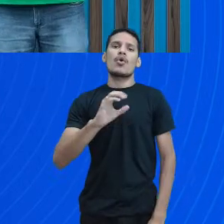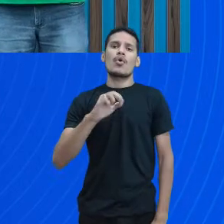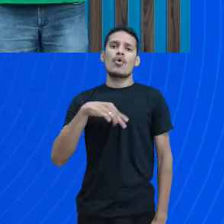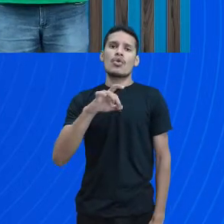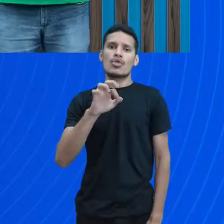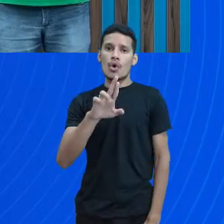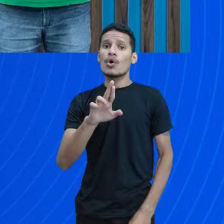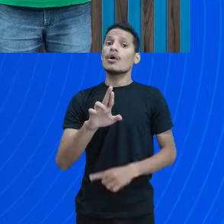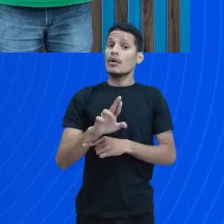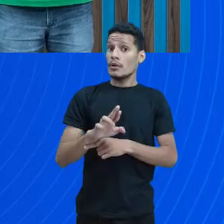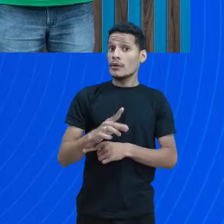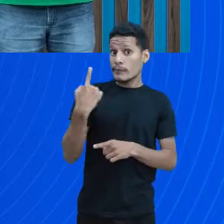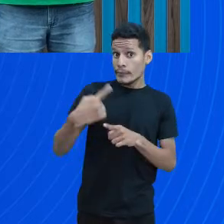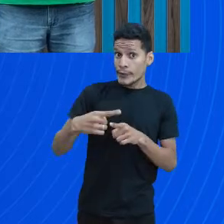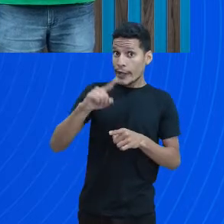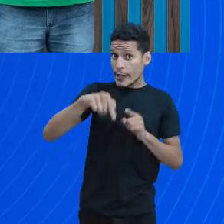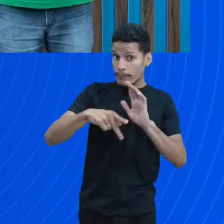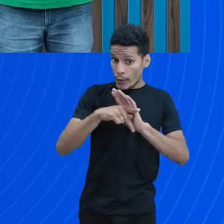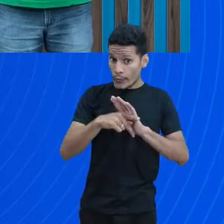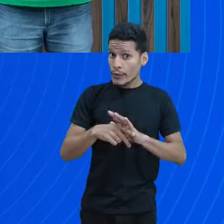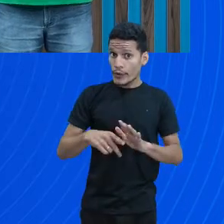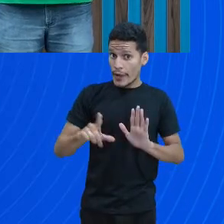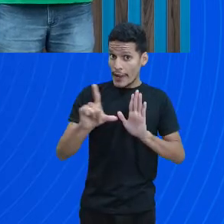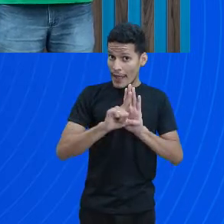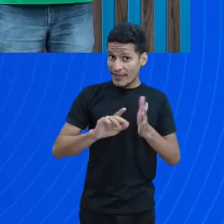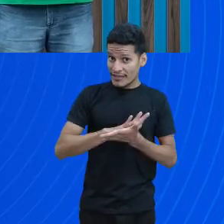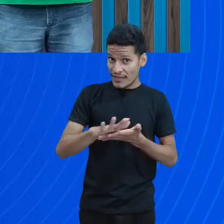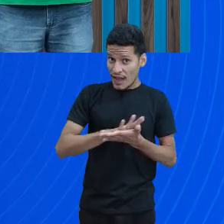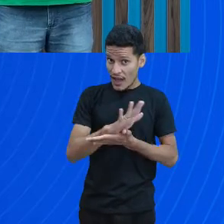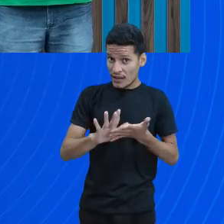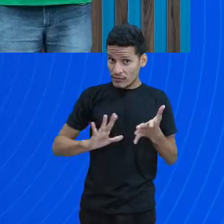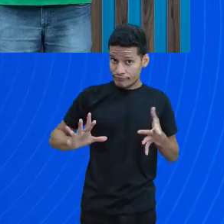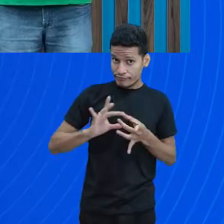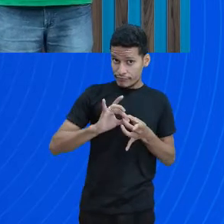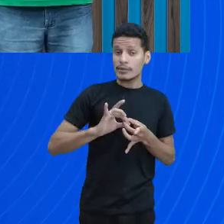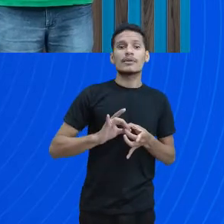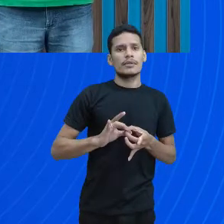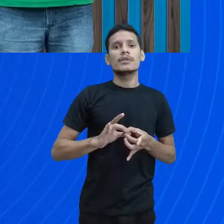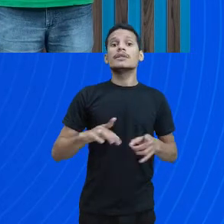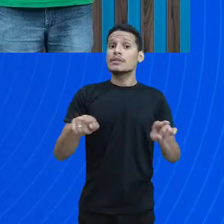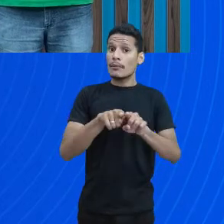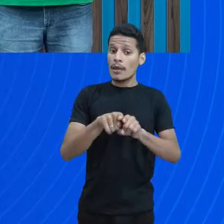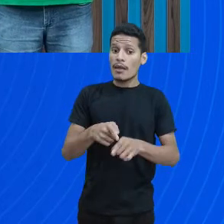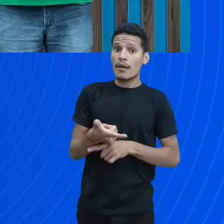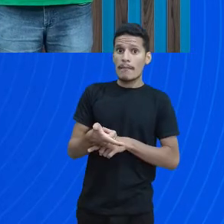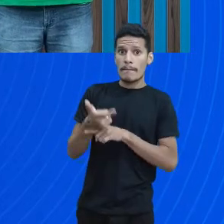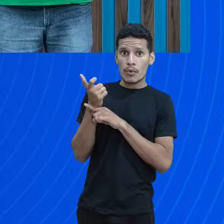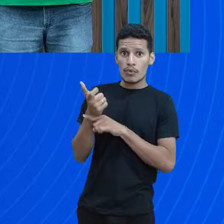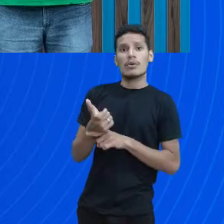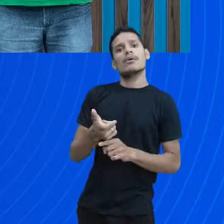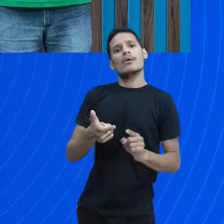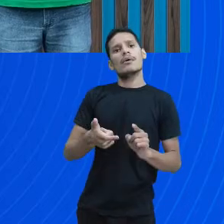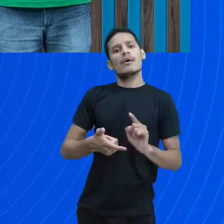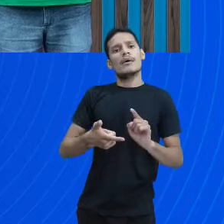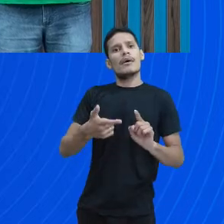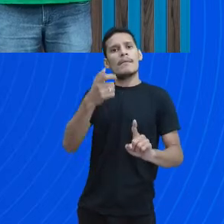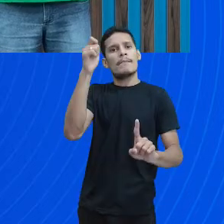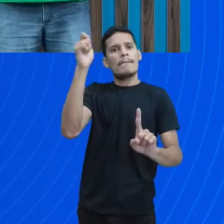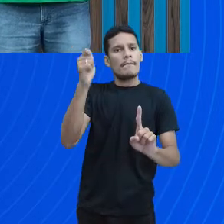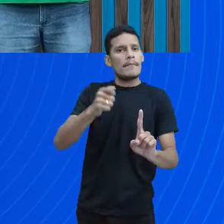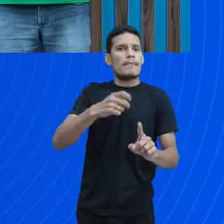sabe, porque como eram operações ilegais, eram operações secretas, inclusive de assassinato, não é? Nós não temos